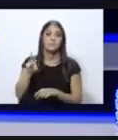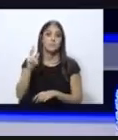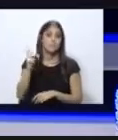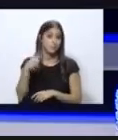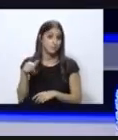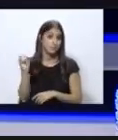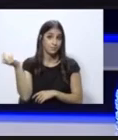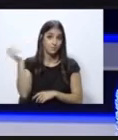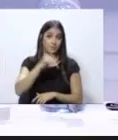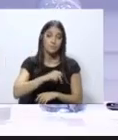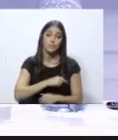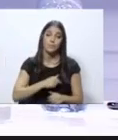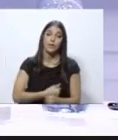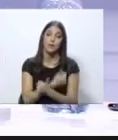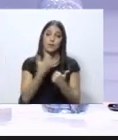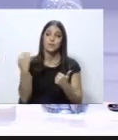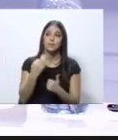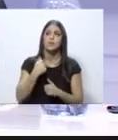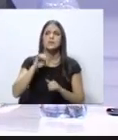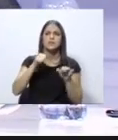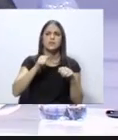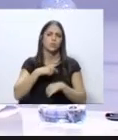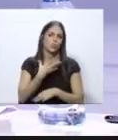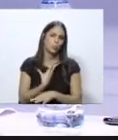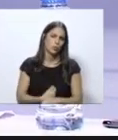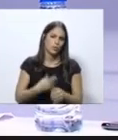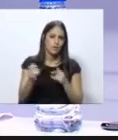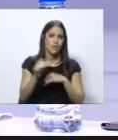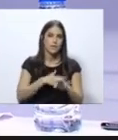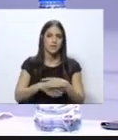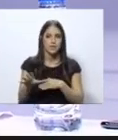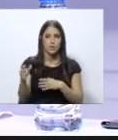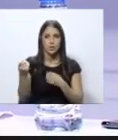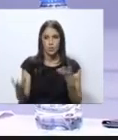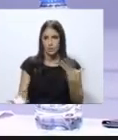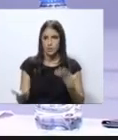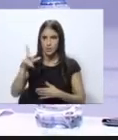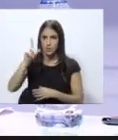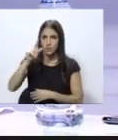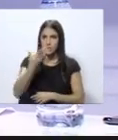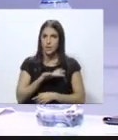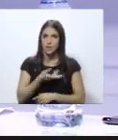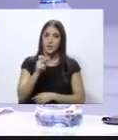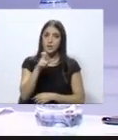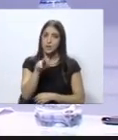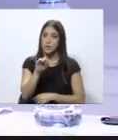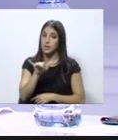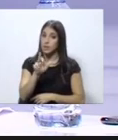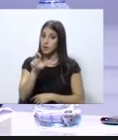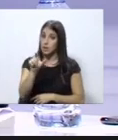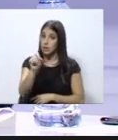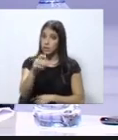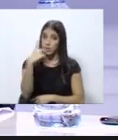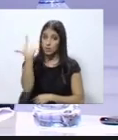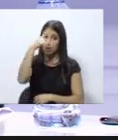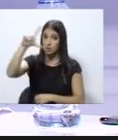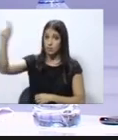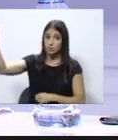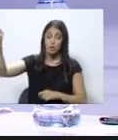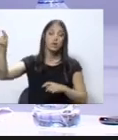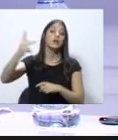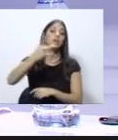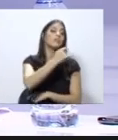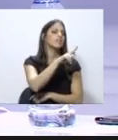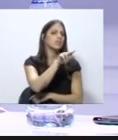serve? Eu preferia fazer outra comparação. Saiu o Danilo, e também não podemos esquecer que tinha saído o Vítor Ferreira, ou